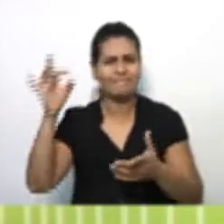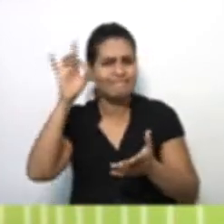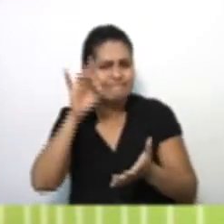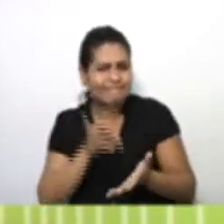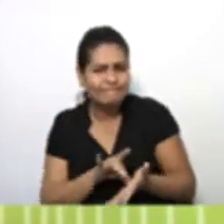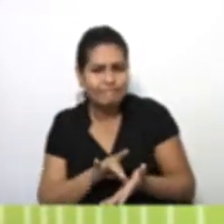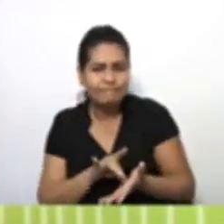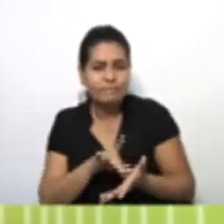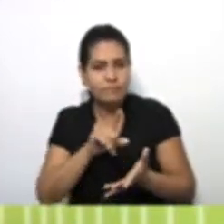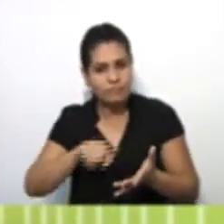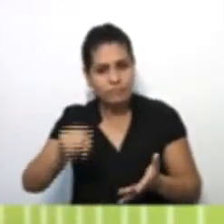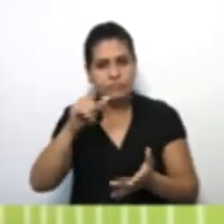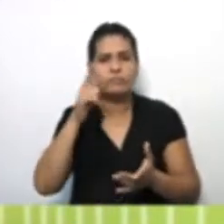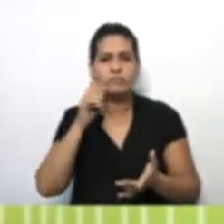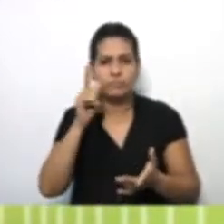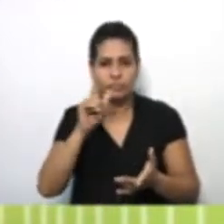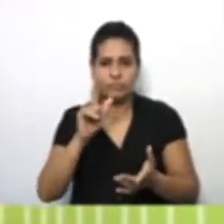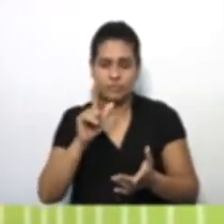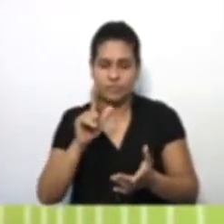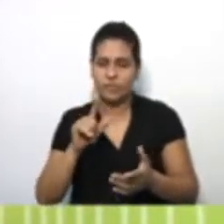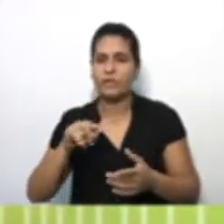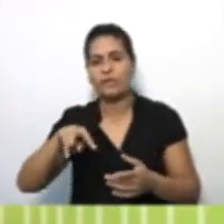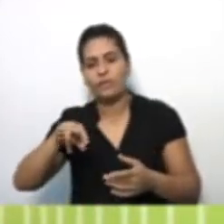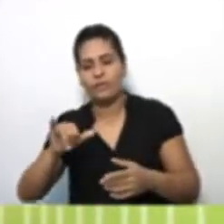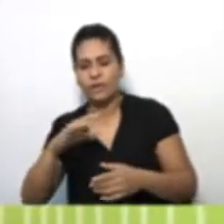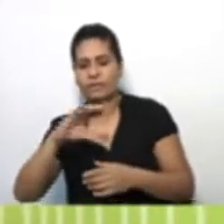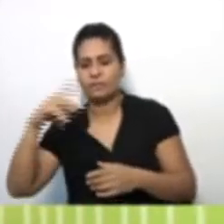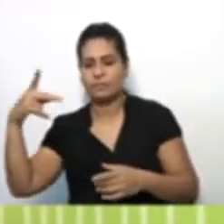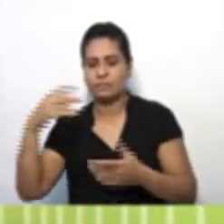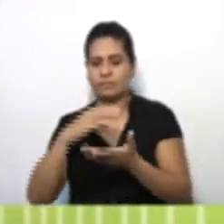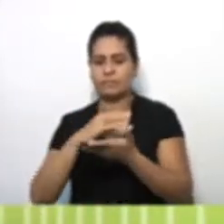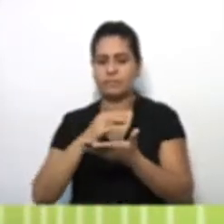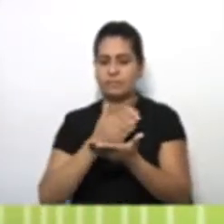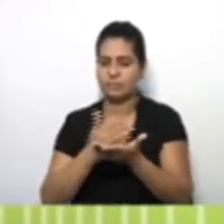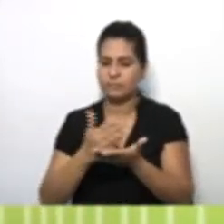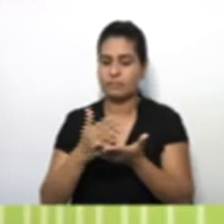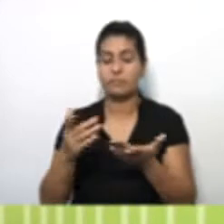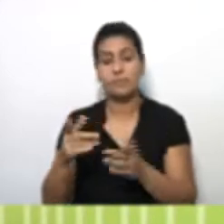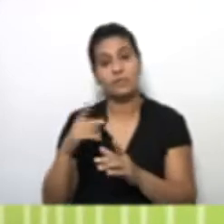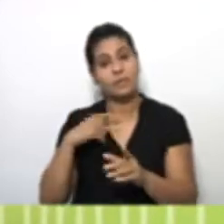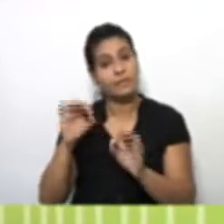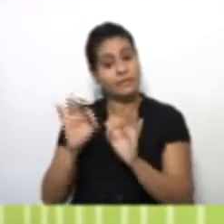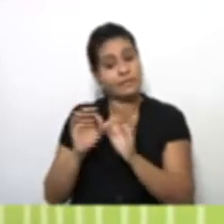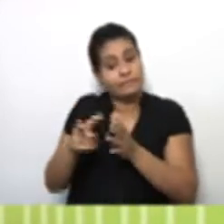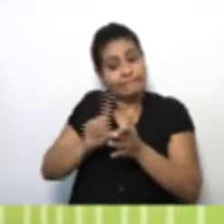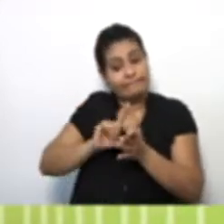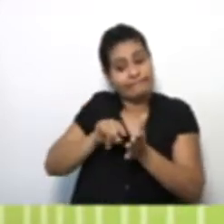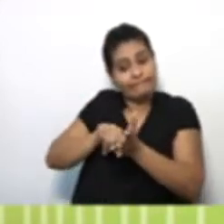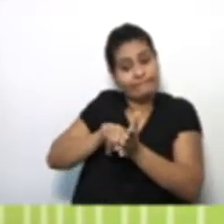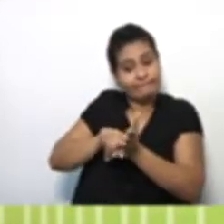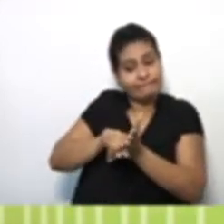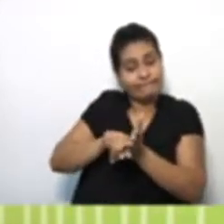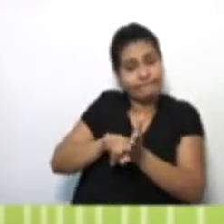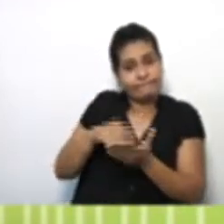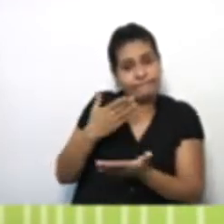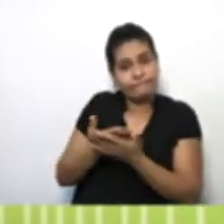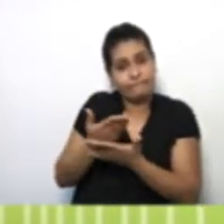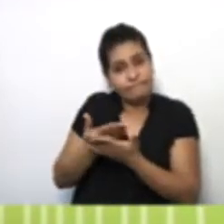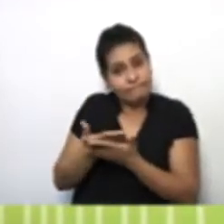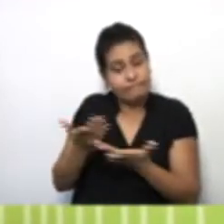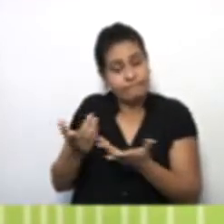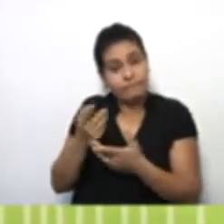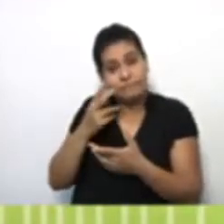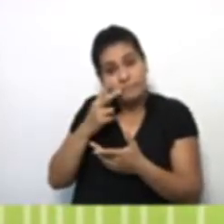de uma coisa, você com certeza vai criar a sua cooperativa e você vai ter que fazer essa análise, né? Você vai criar a